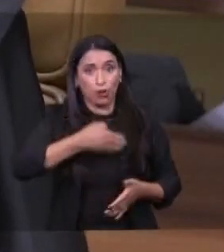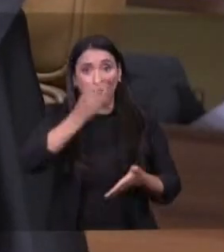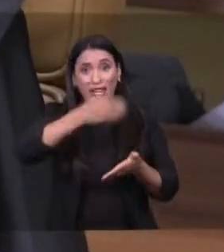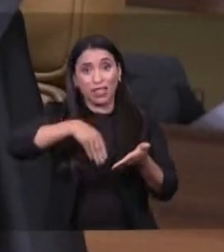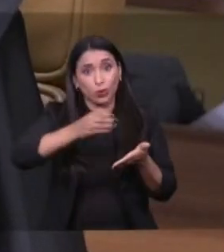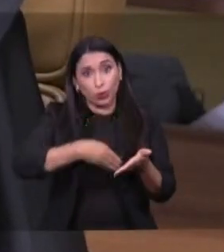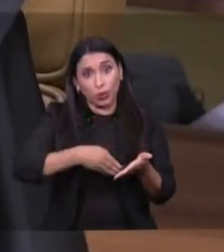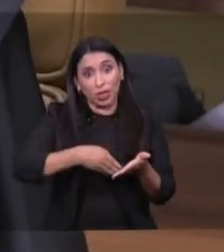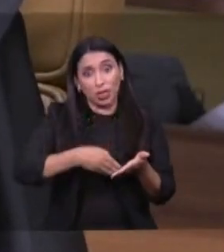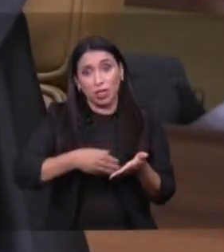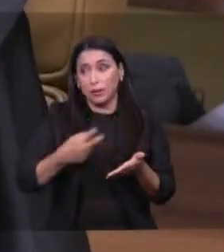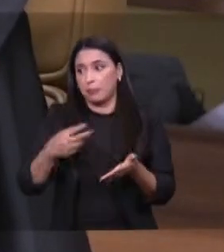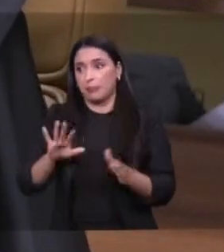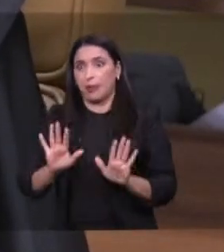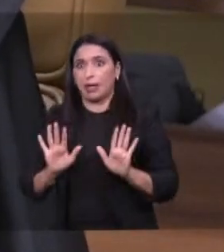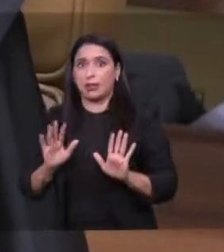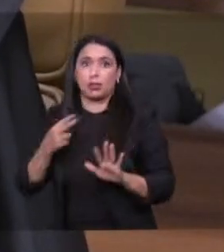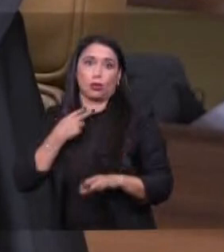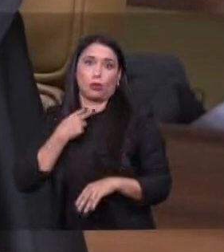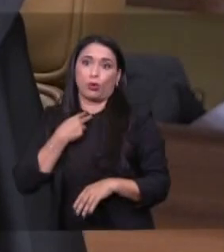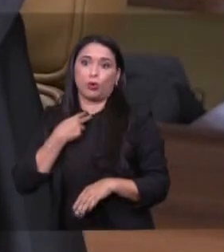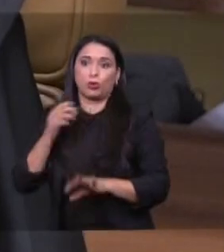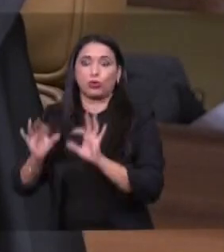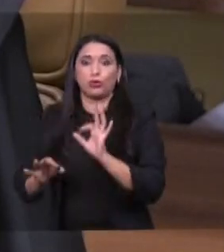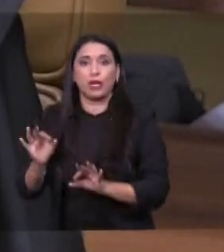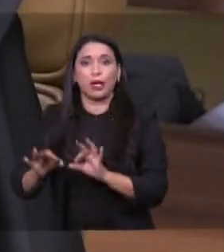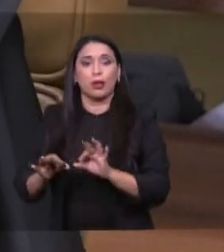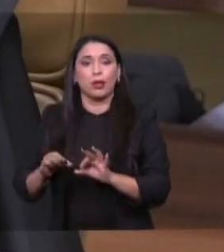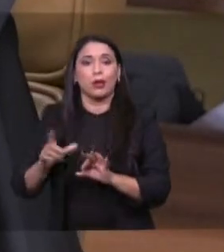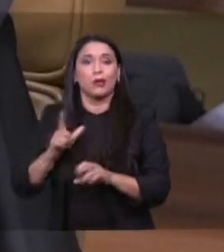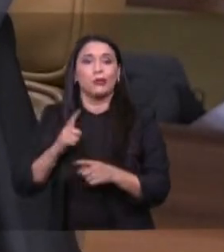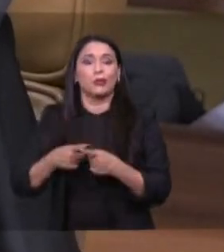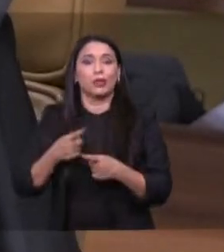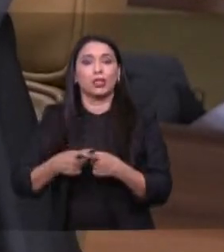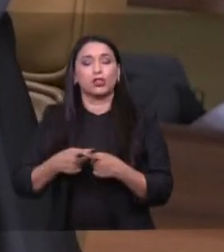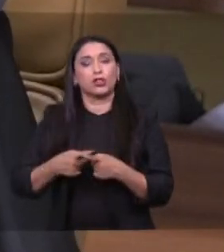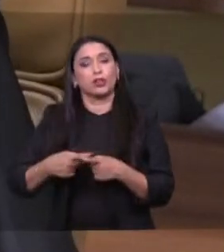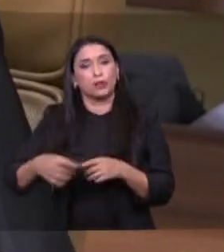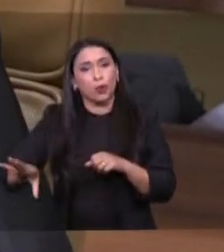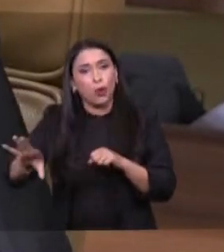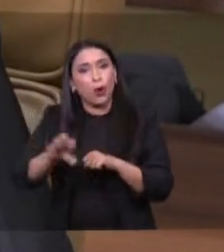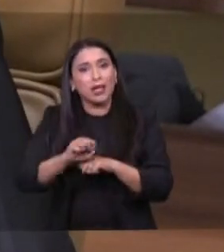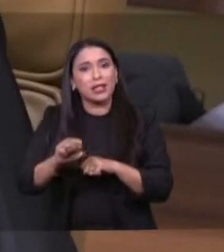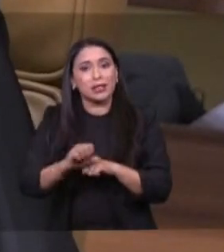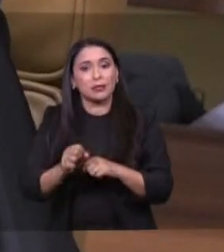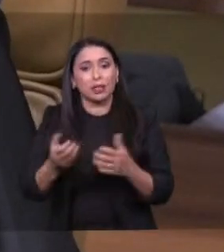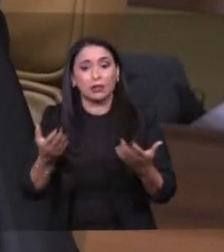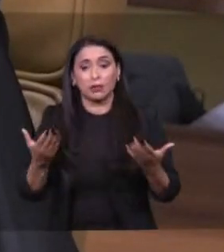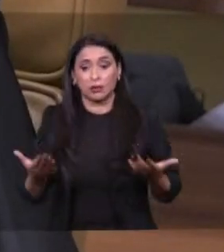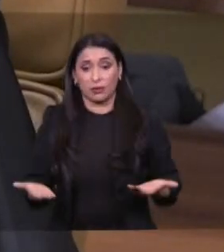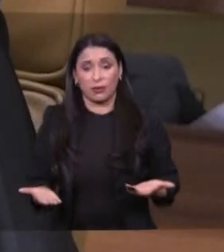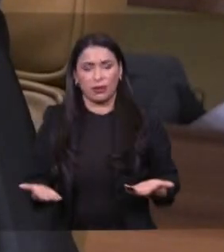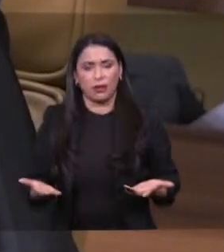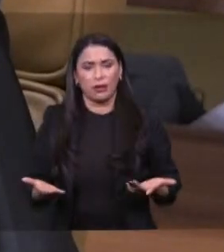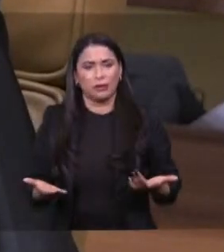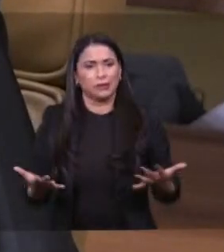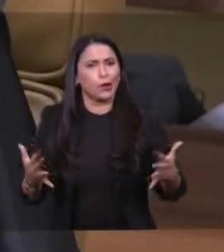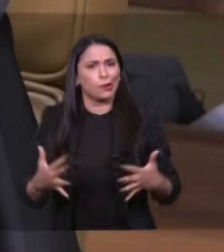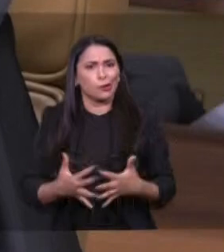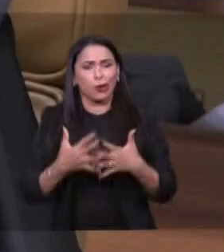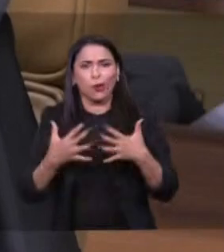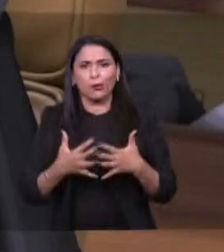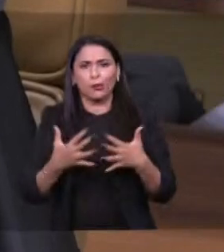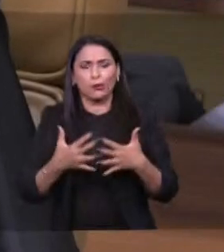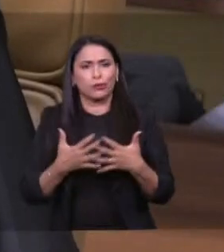eu não posso julgar o caso, porque eu tive conhecimento de uma prova nula. Eu não vejo outra solução aqui, a não ser,